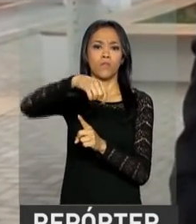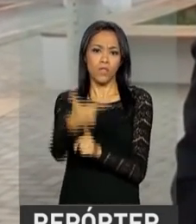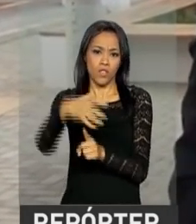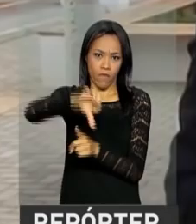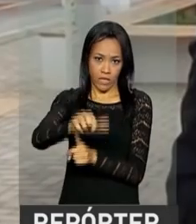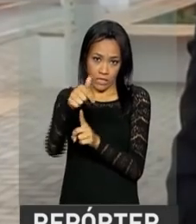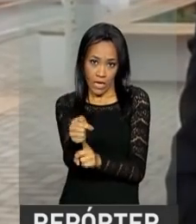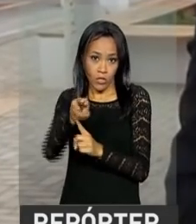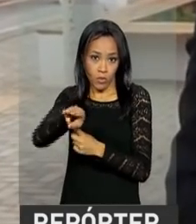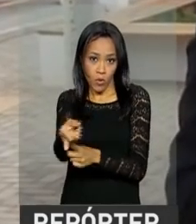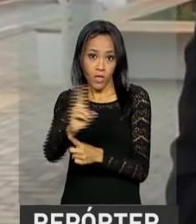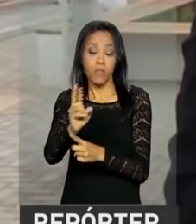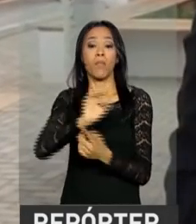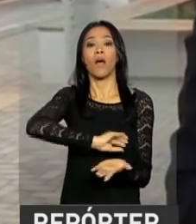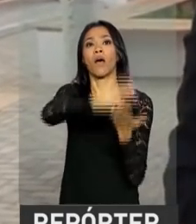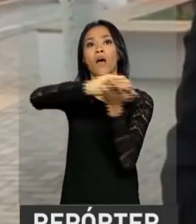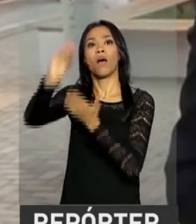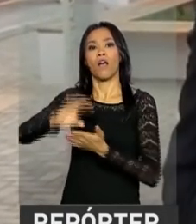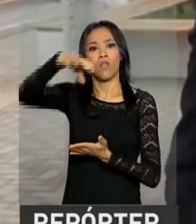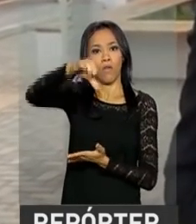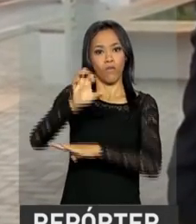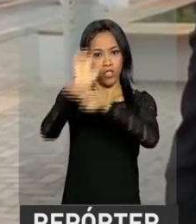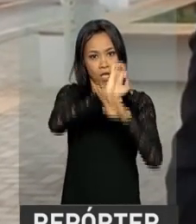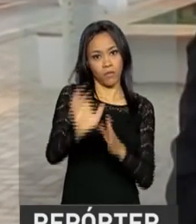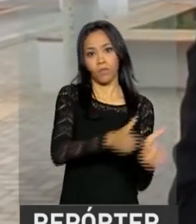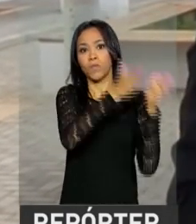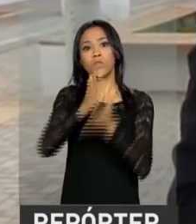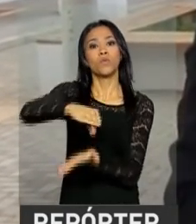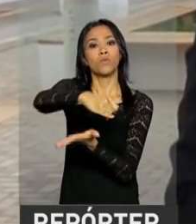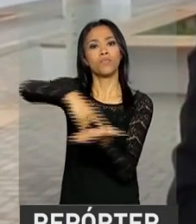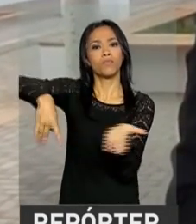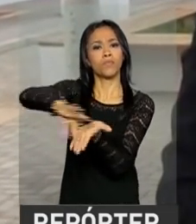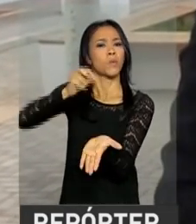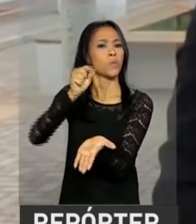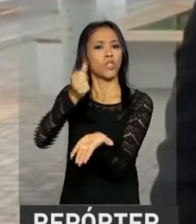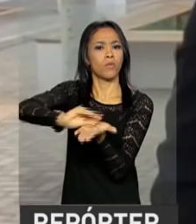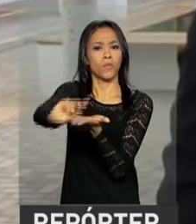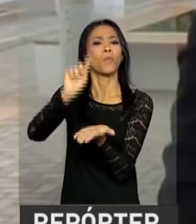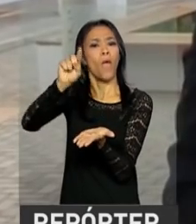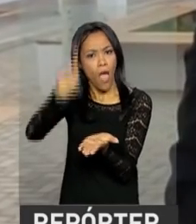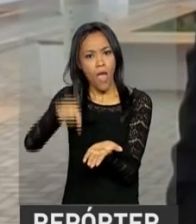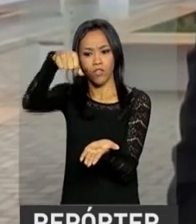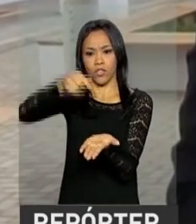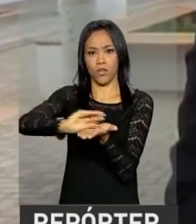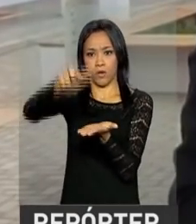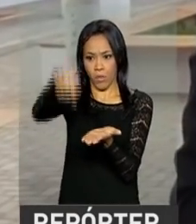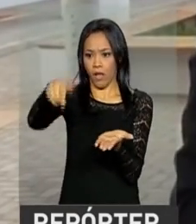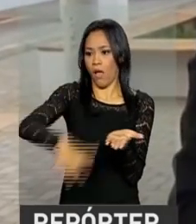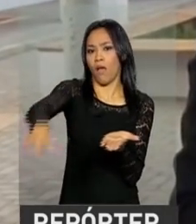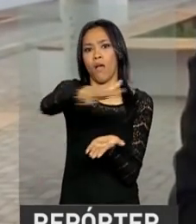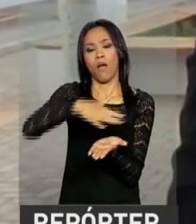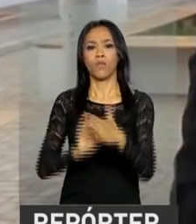R$ 1.297.000.000 previstos para 9 estados este ano. O segundo termo é para o repasse de recursos aqui para o campus do Instituto Federal do